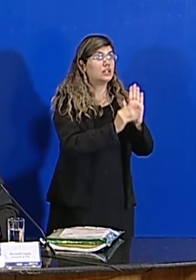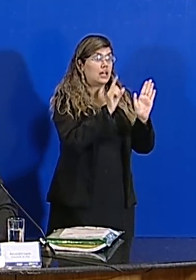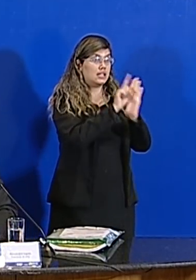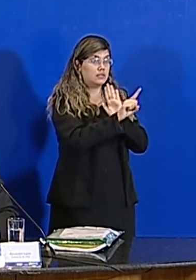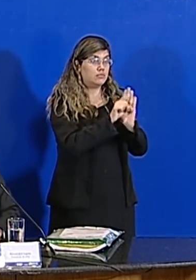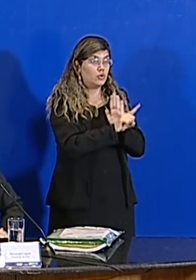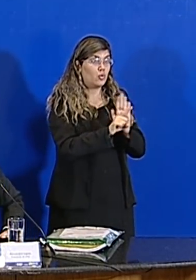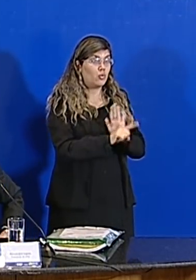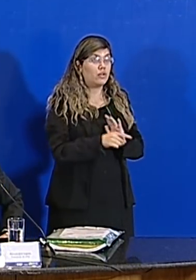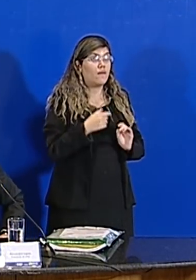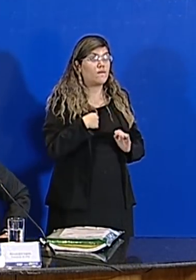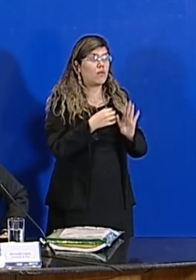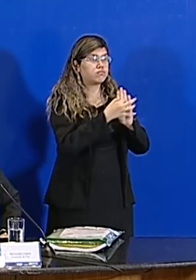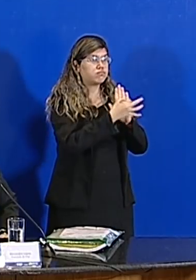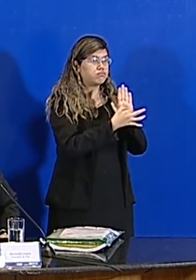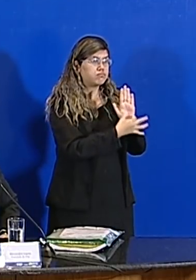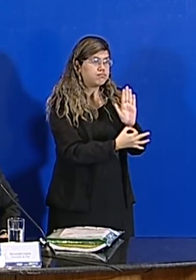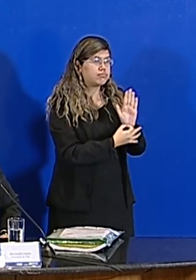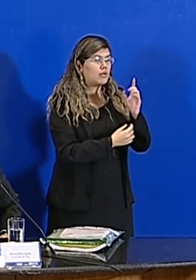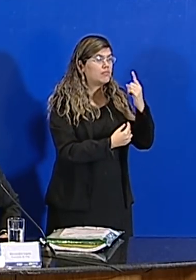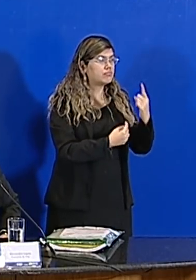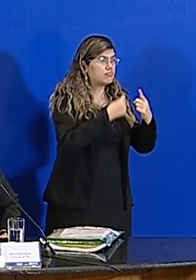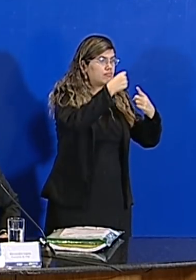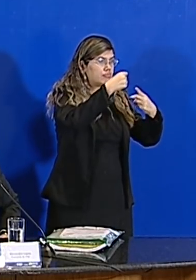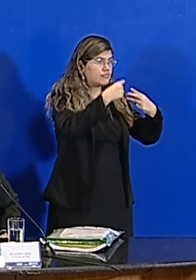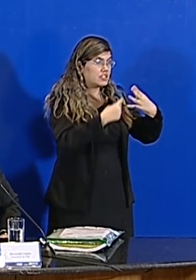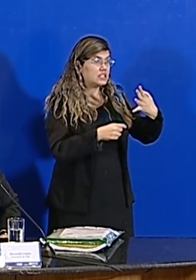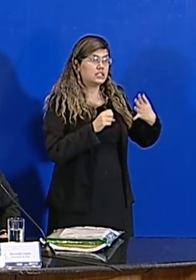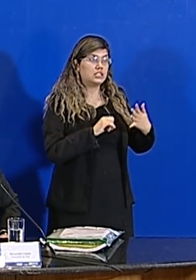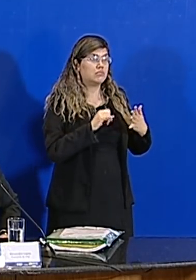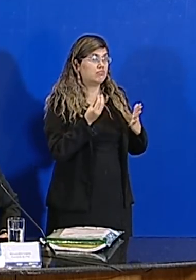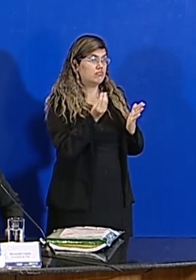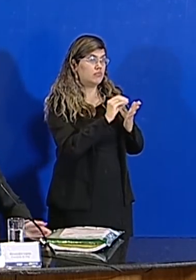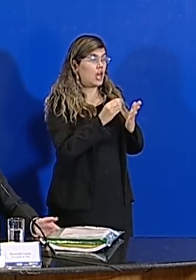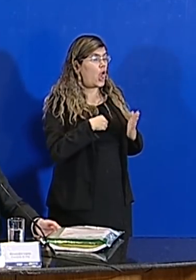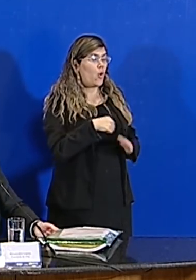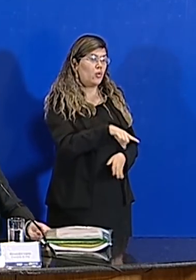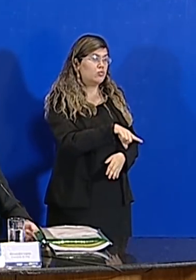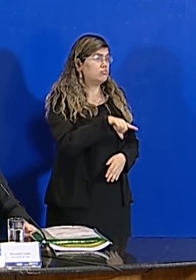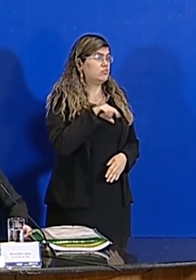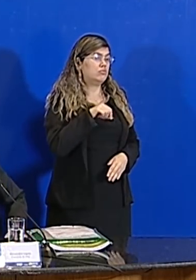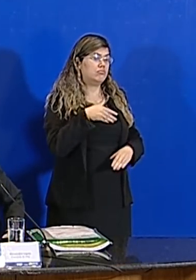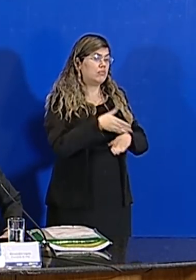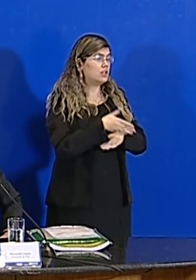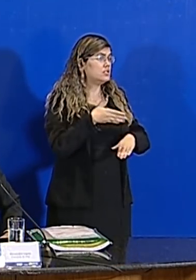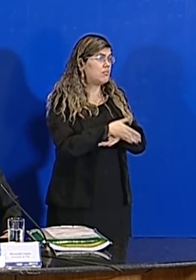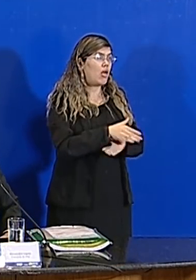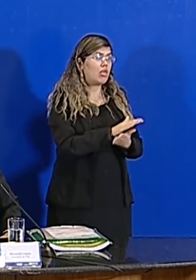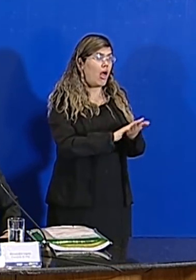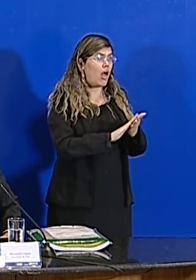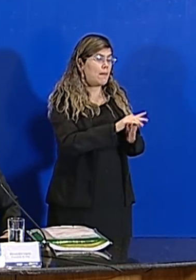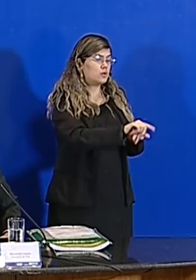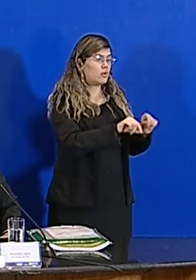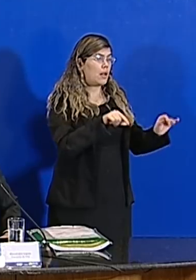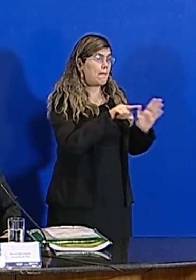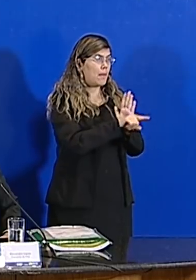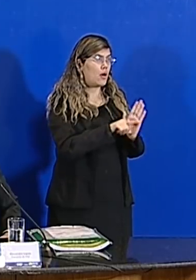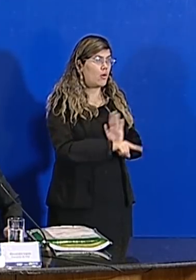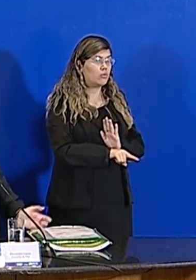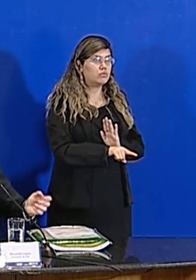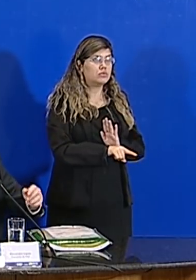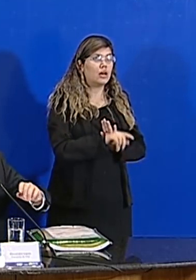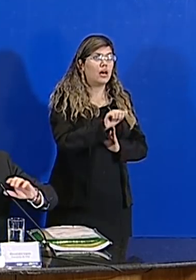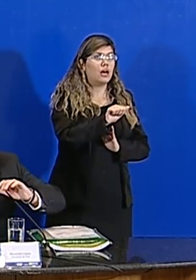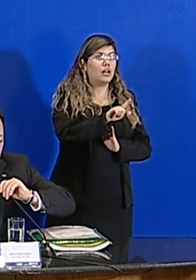comentar uma por uma. E se não caiu, eu não participei da escolha das questões, nem o Alexandre. Você quer comentar alguma coisa,